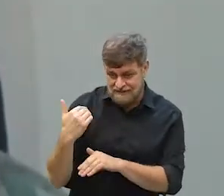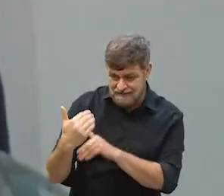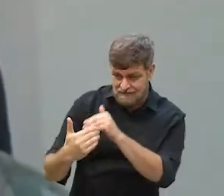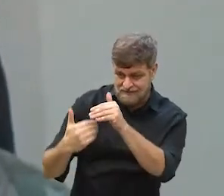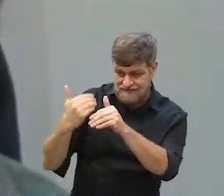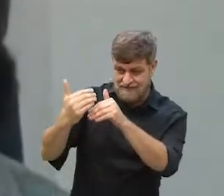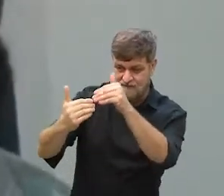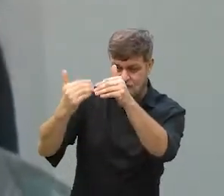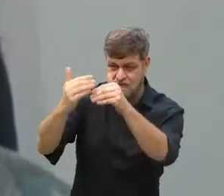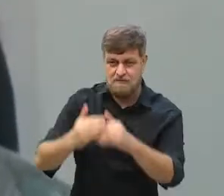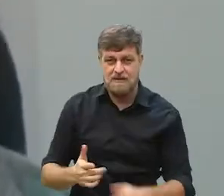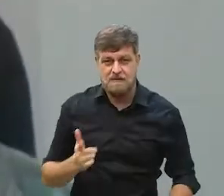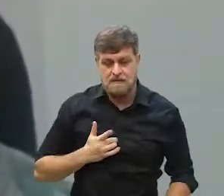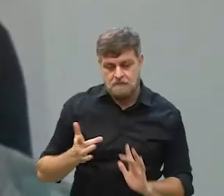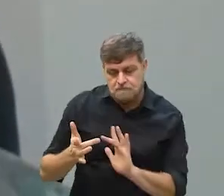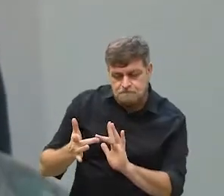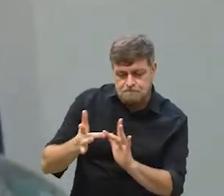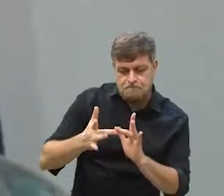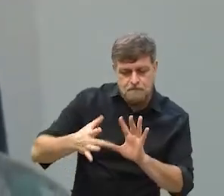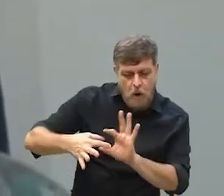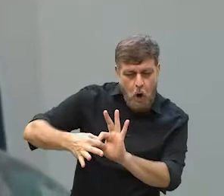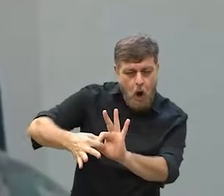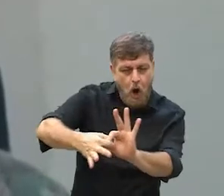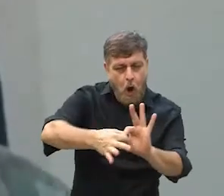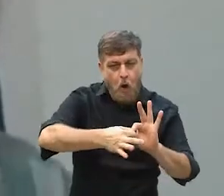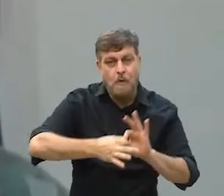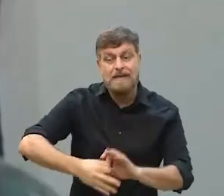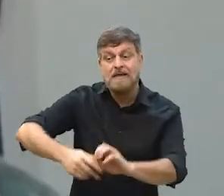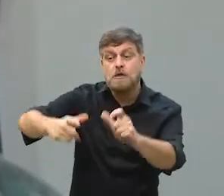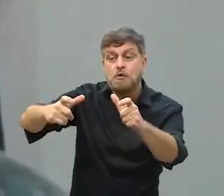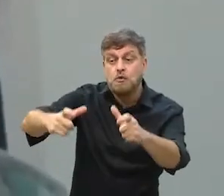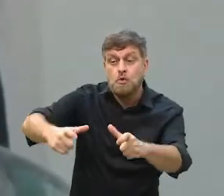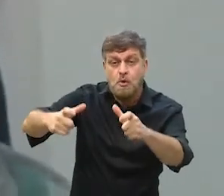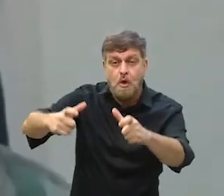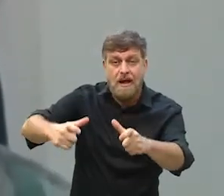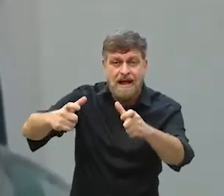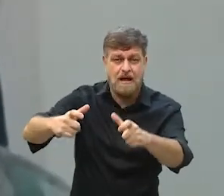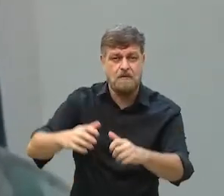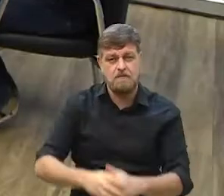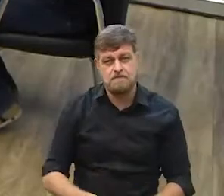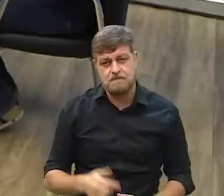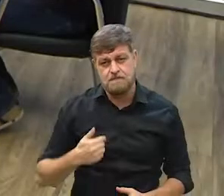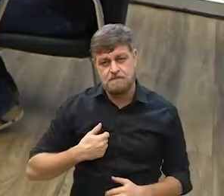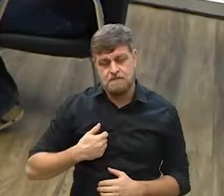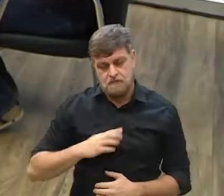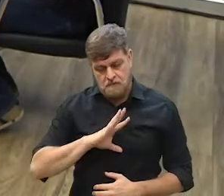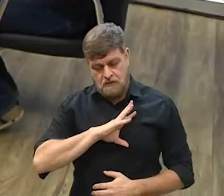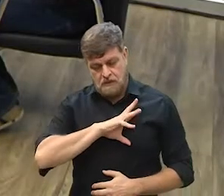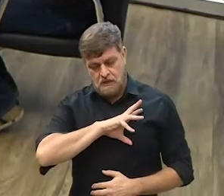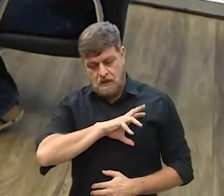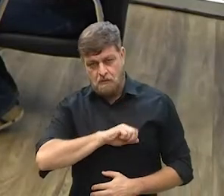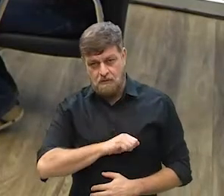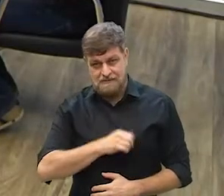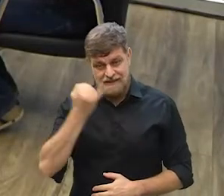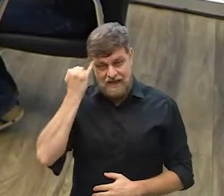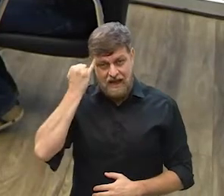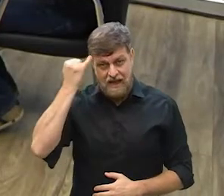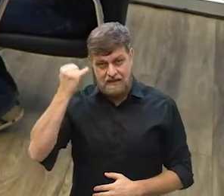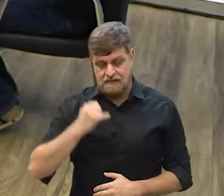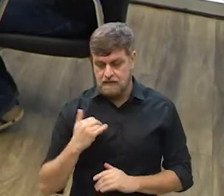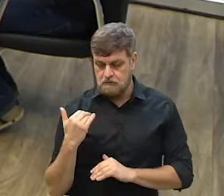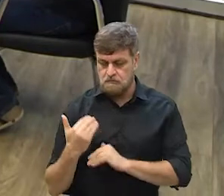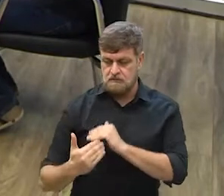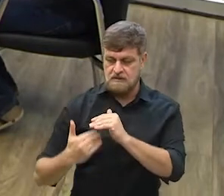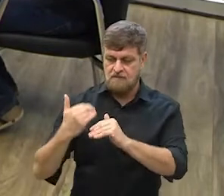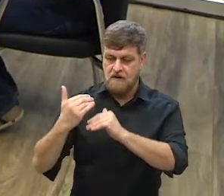algo integral, como algo local, né? Então, eu gosto muito da ideia do desenvolvimento a partir